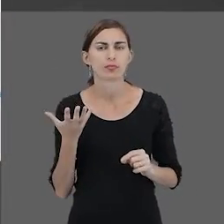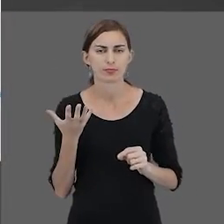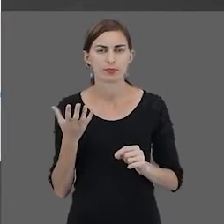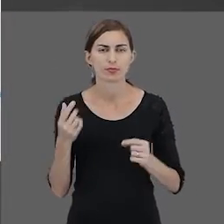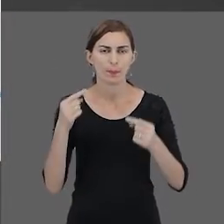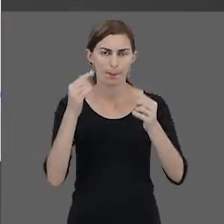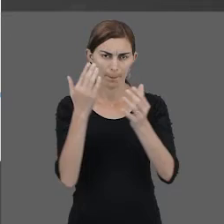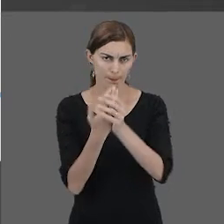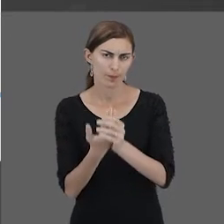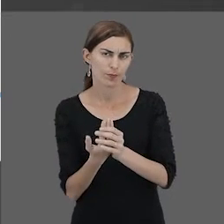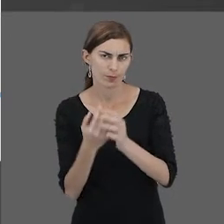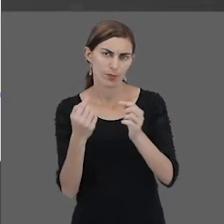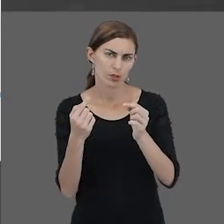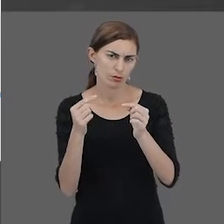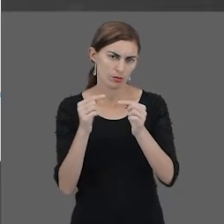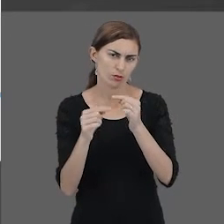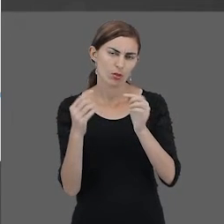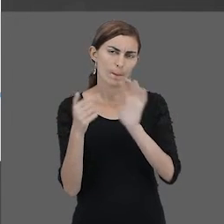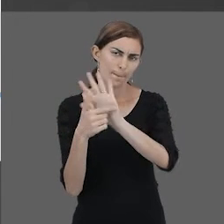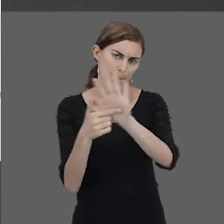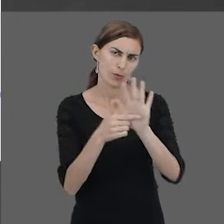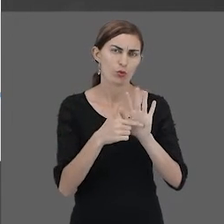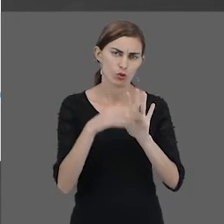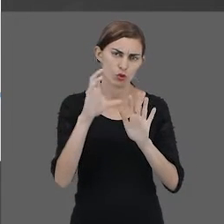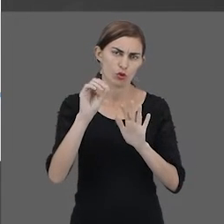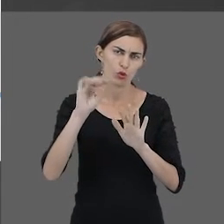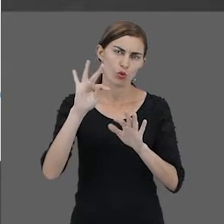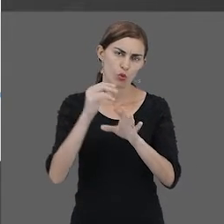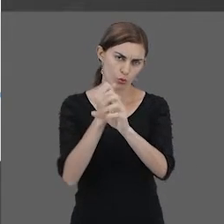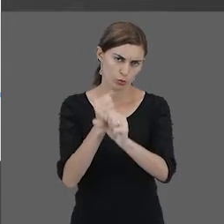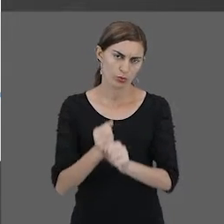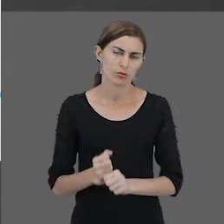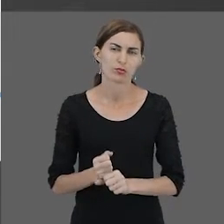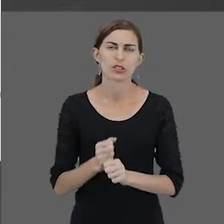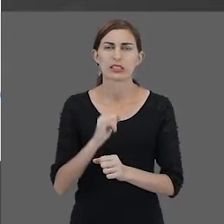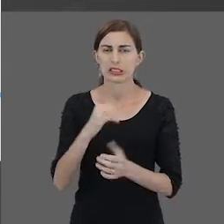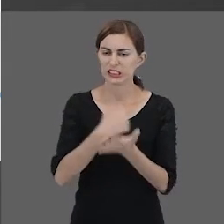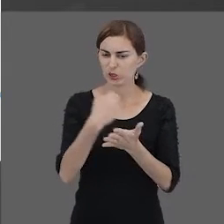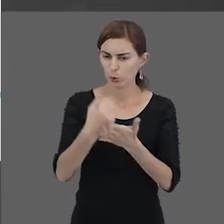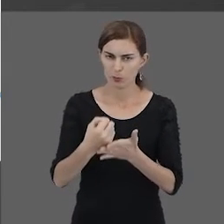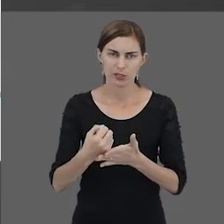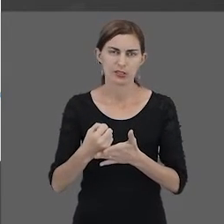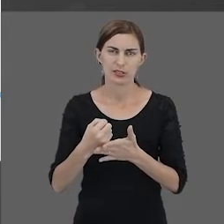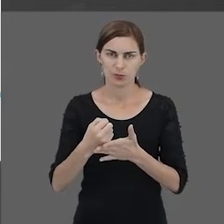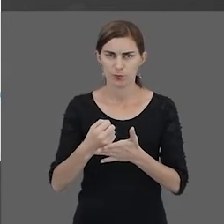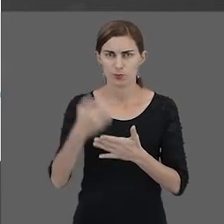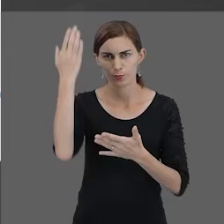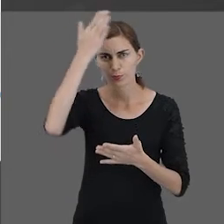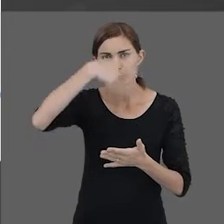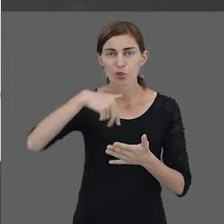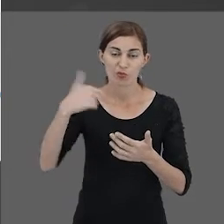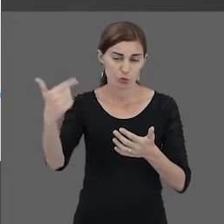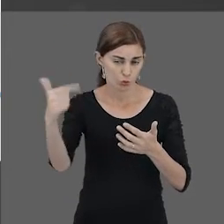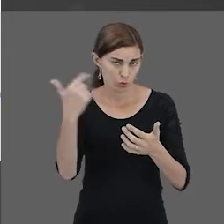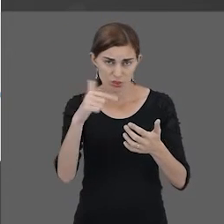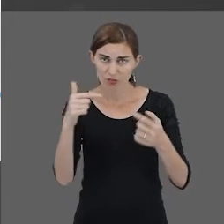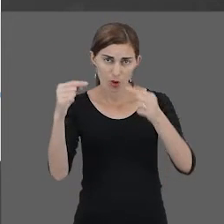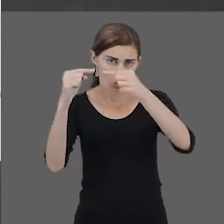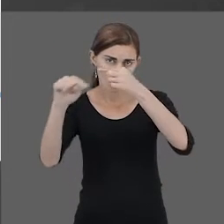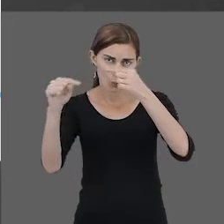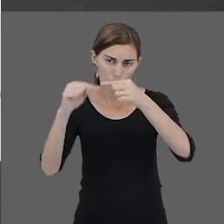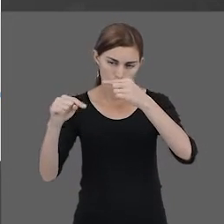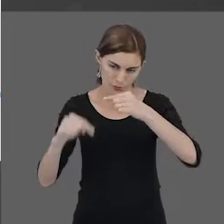processo de prestação de contas em exigência. Se a documentação comprobatória da despesa não estiver em conformidade